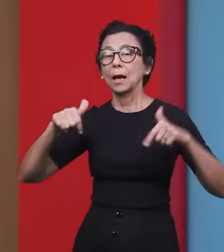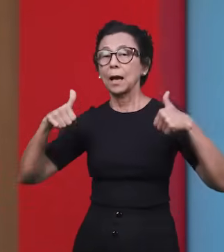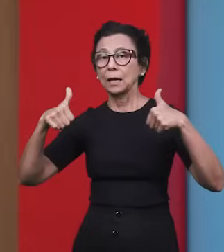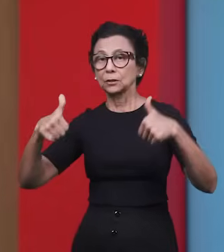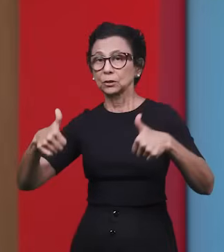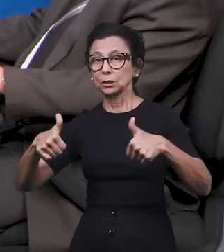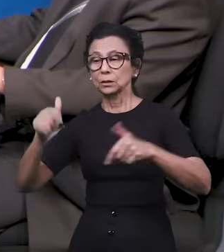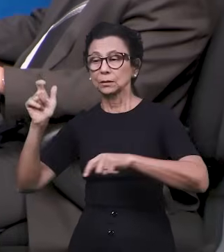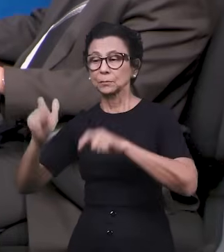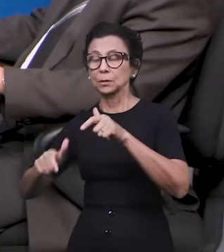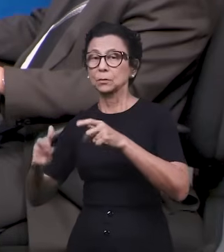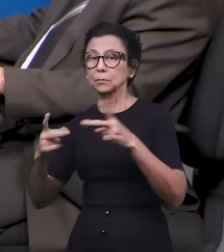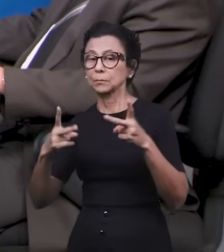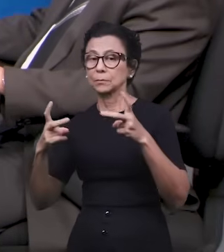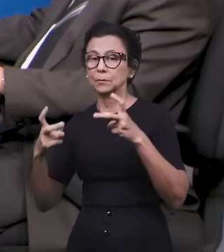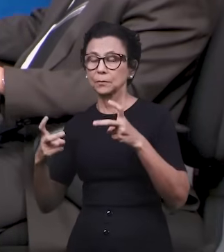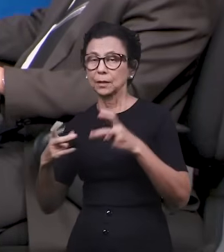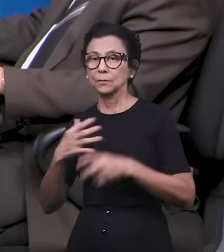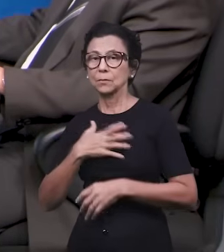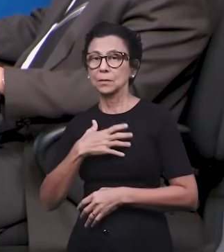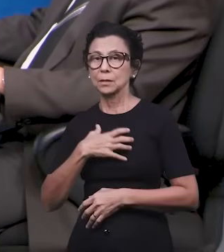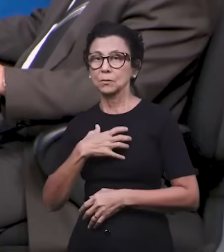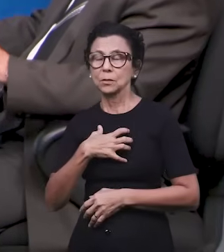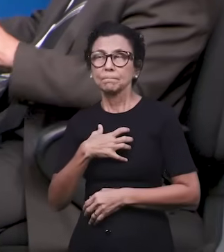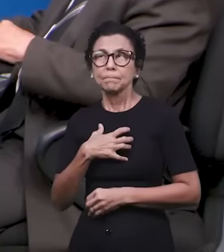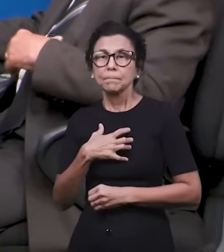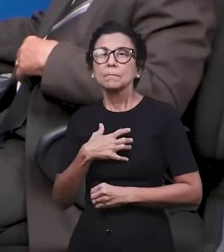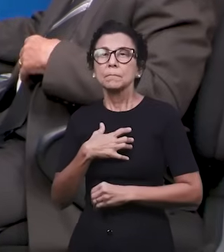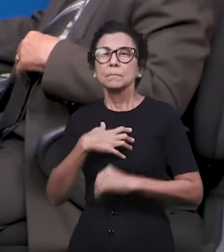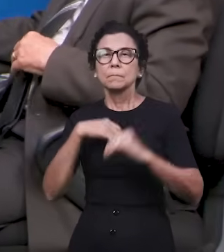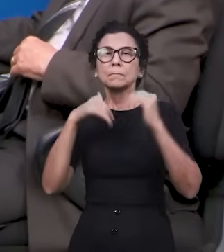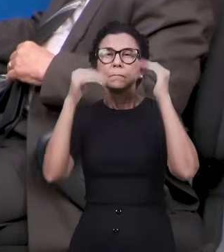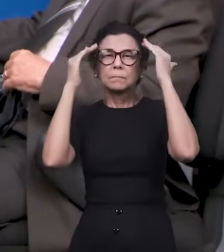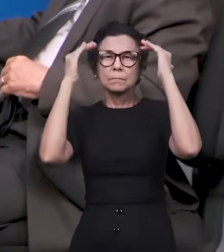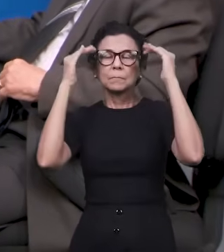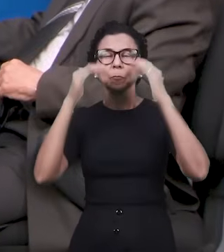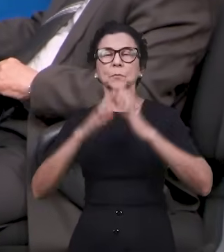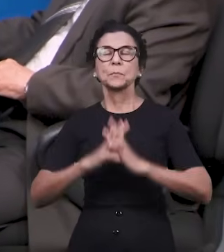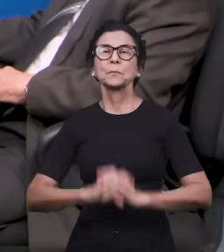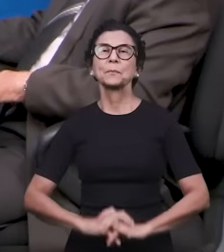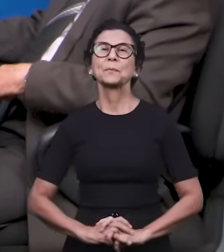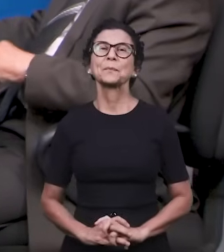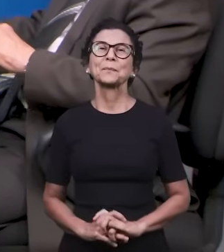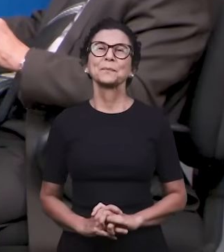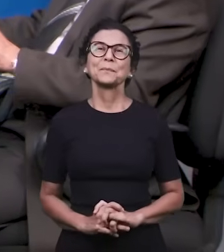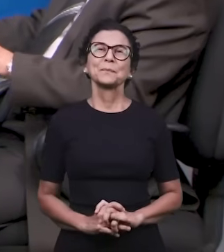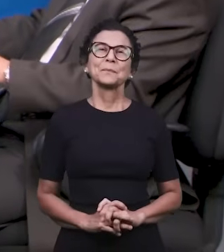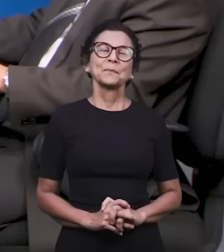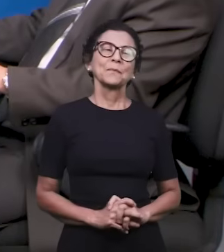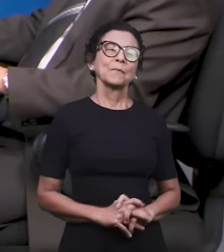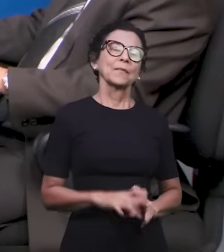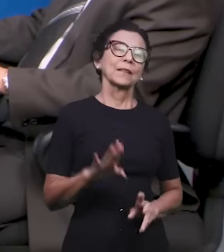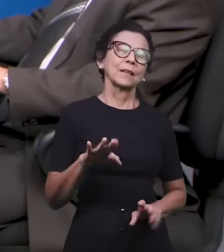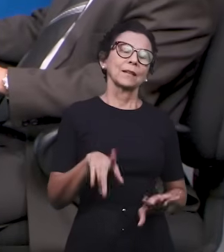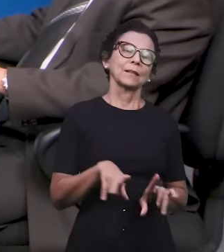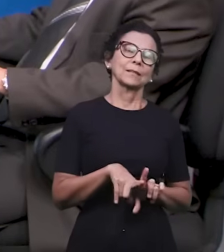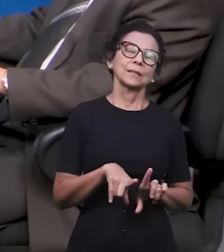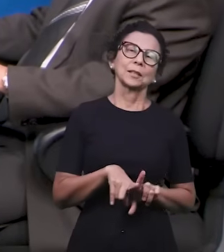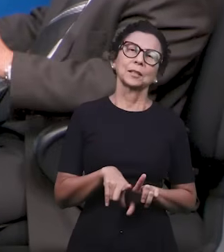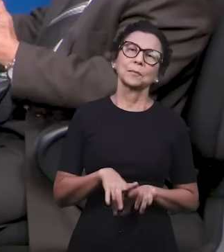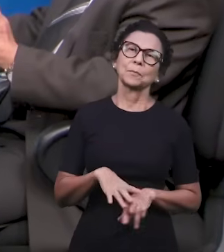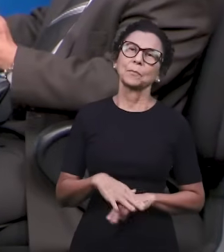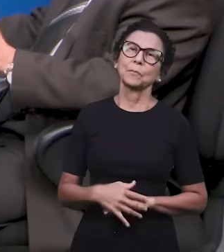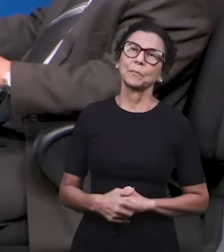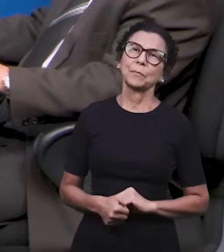servo. Isso é muito bom. E aliás, digamos assim, a maneira como um diácono